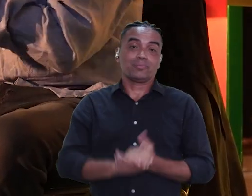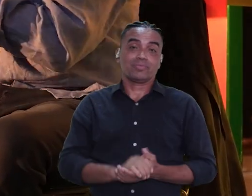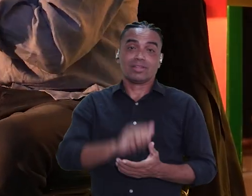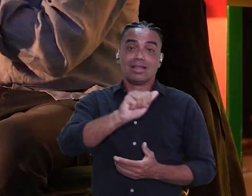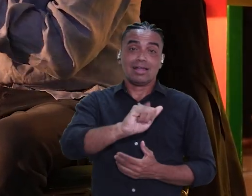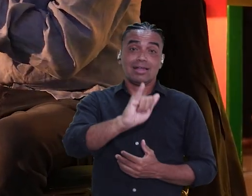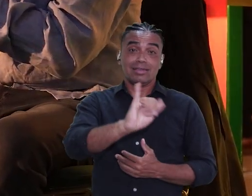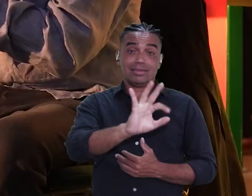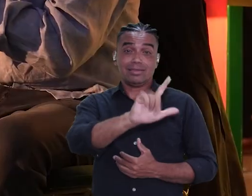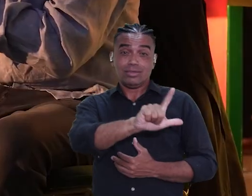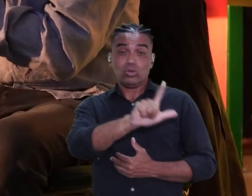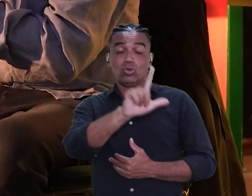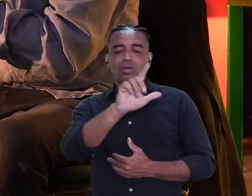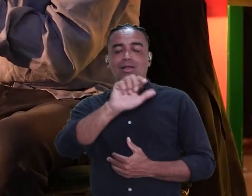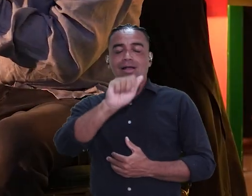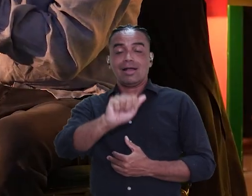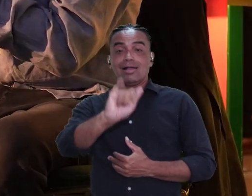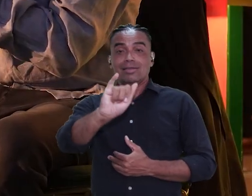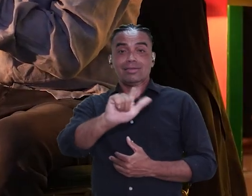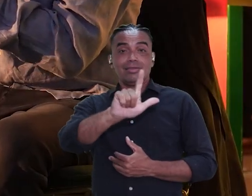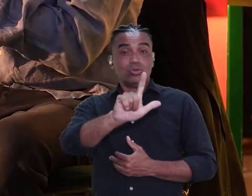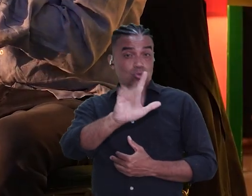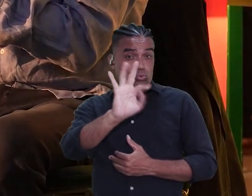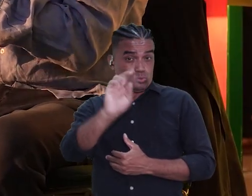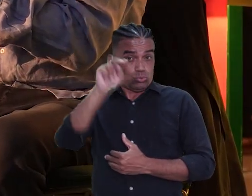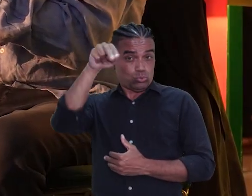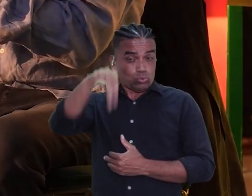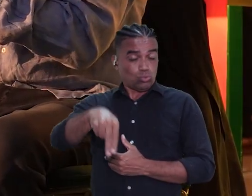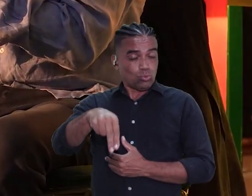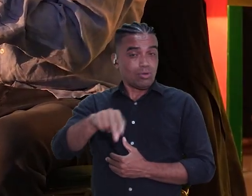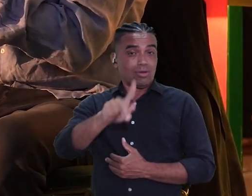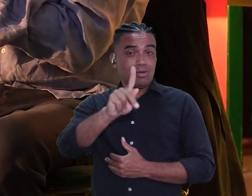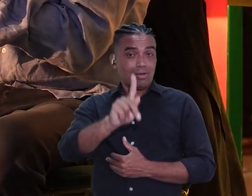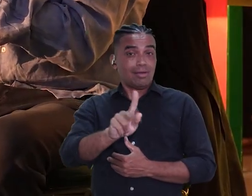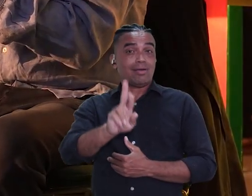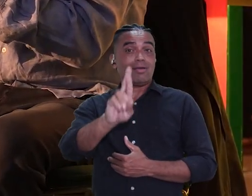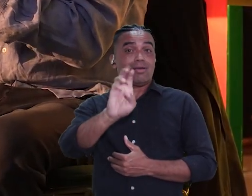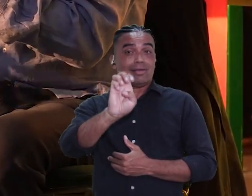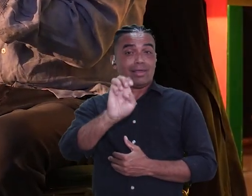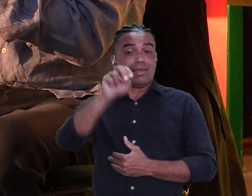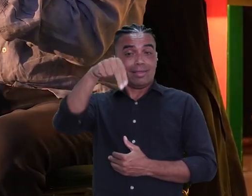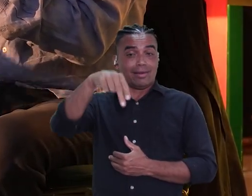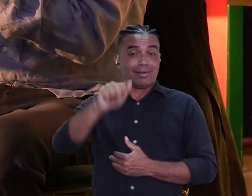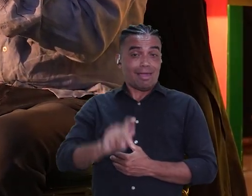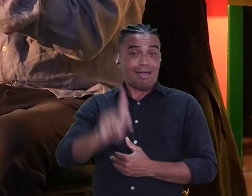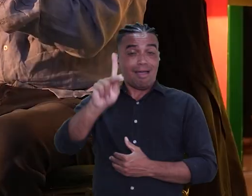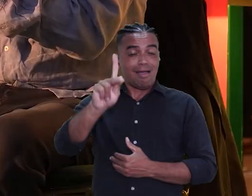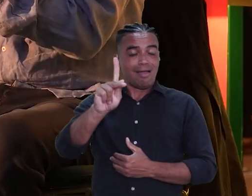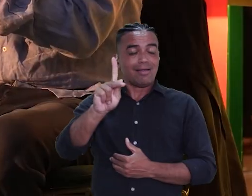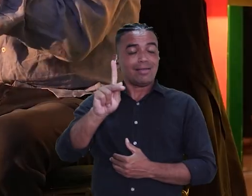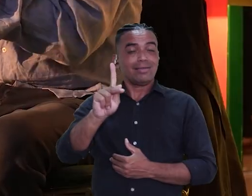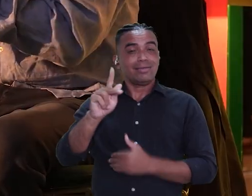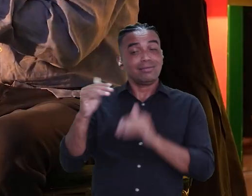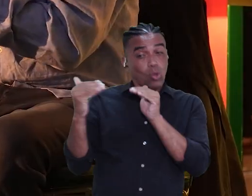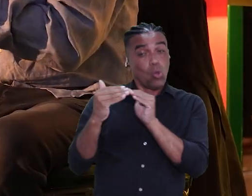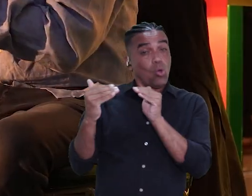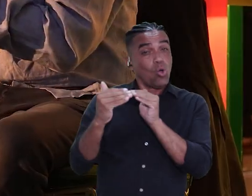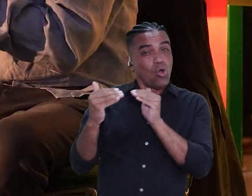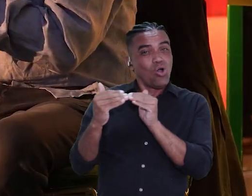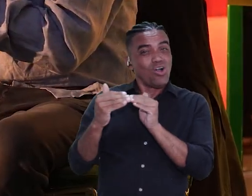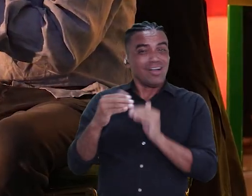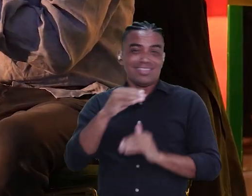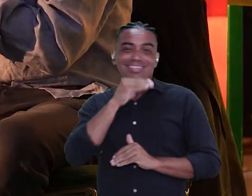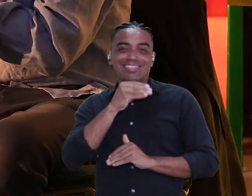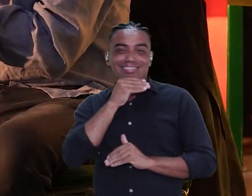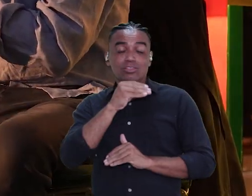Ailton Krenak, né, vive isso muito com uma afinidade muito grande com o poeta, para a